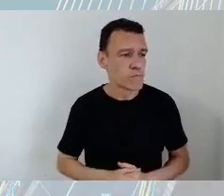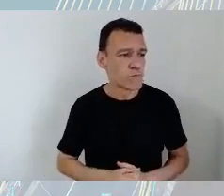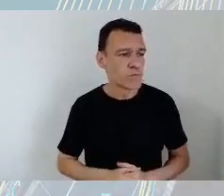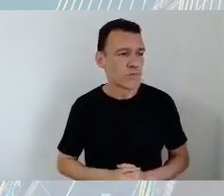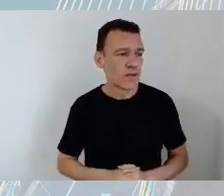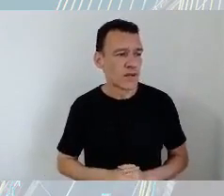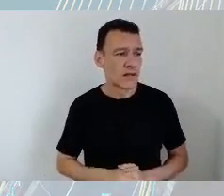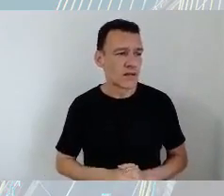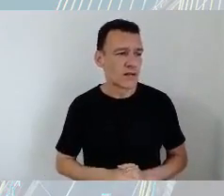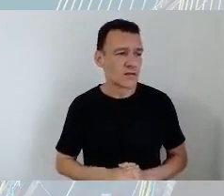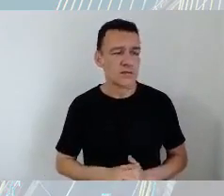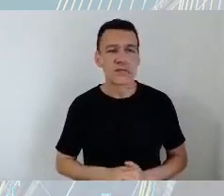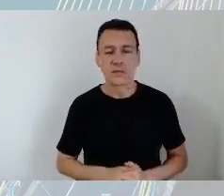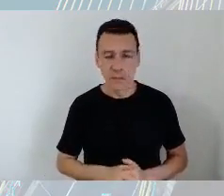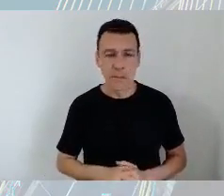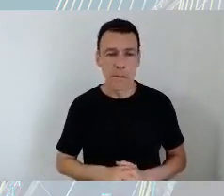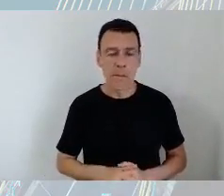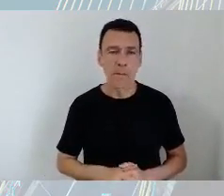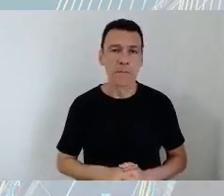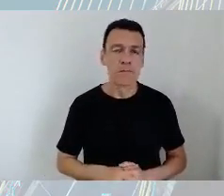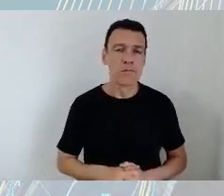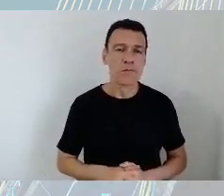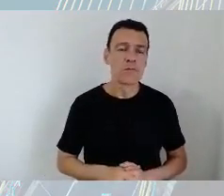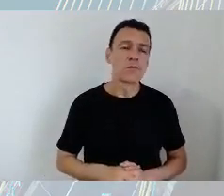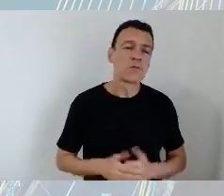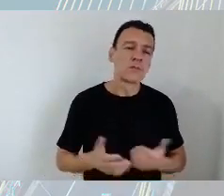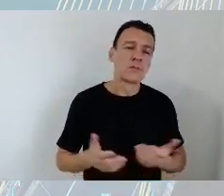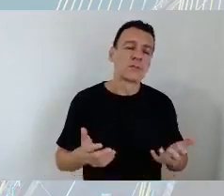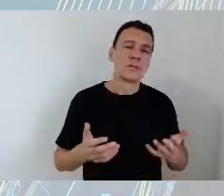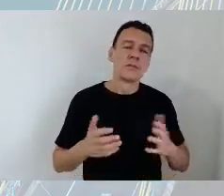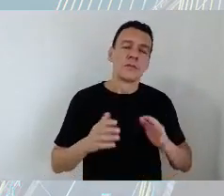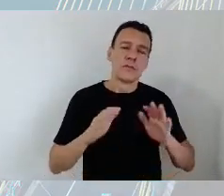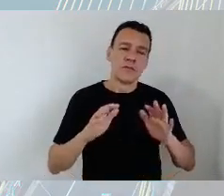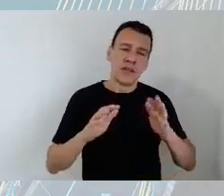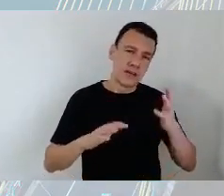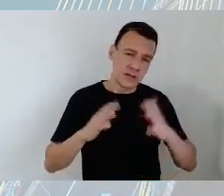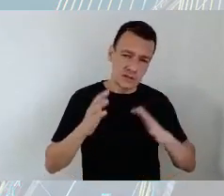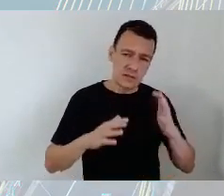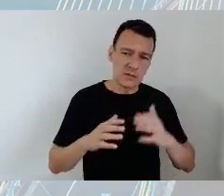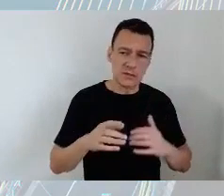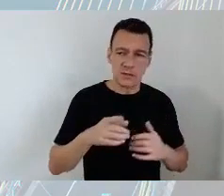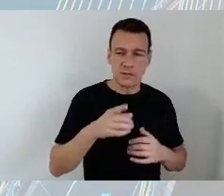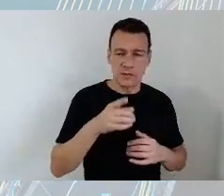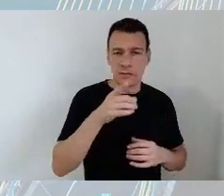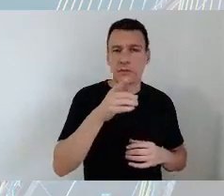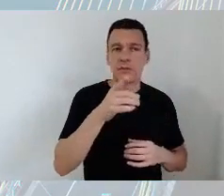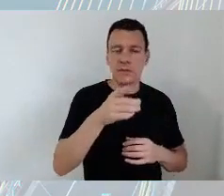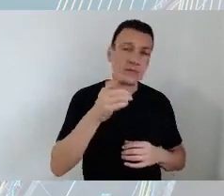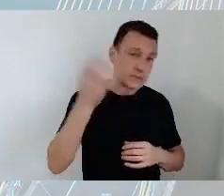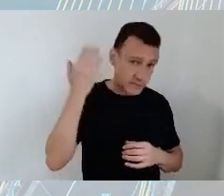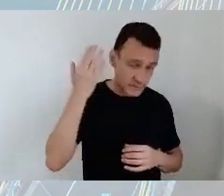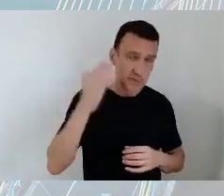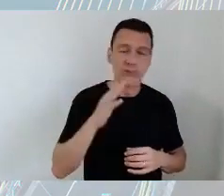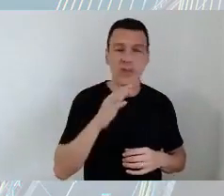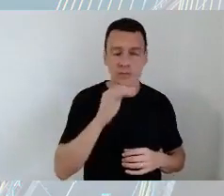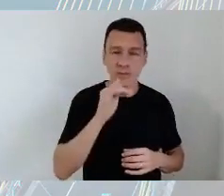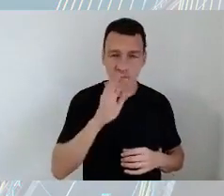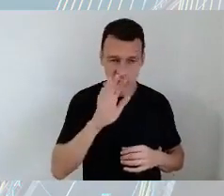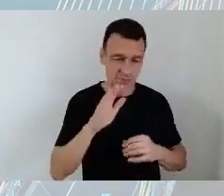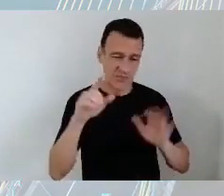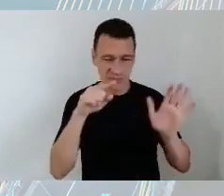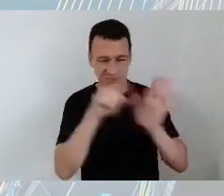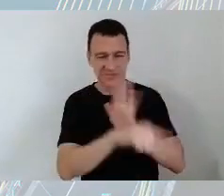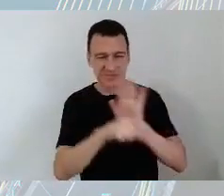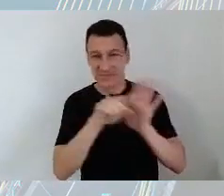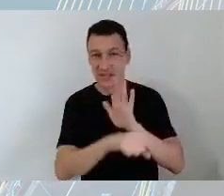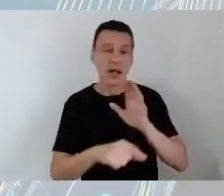a resposta anterior de uma pergunta que foi feita por 5 vezes e refinar até chegar a um